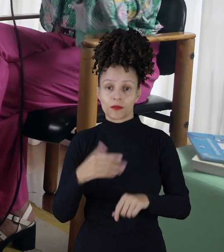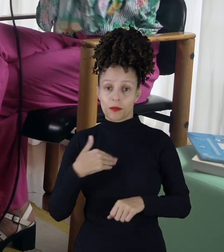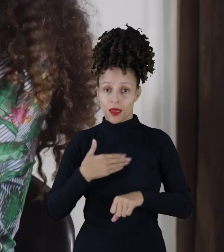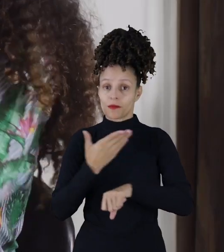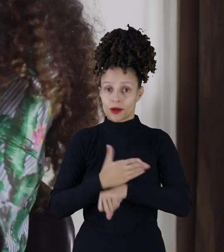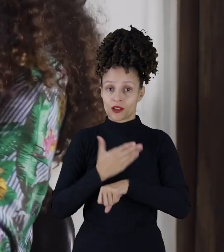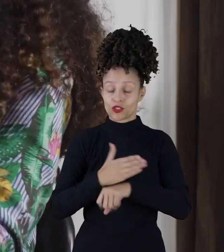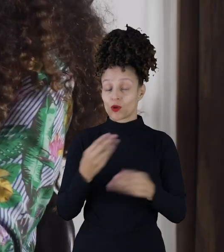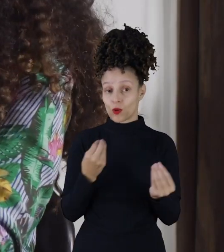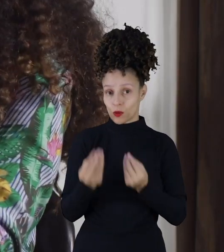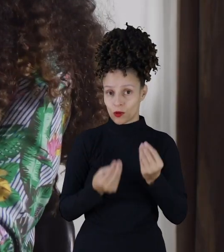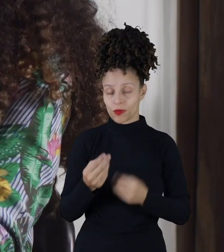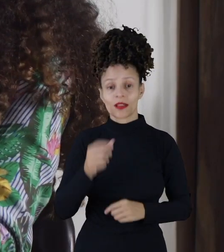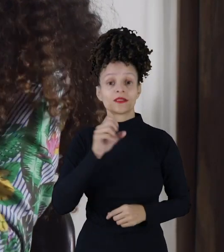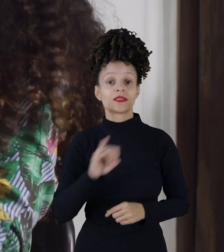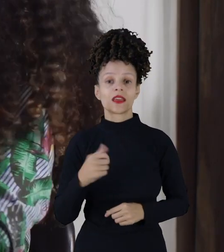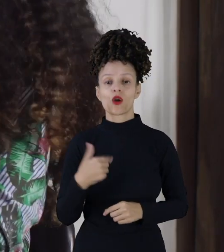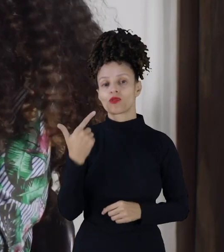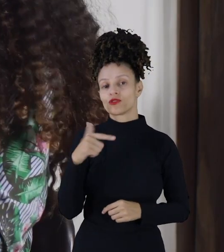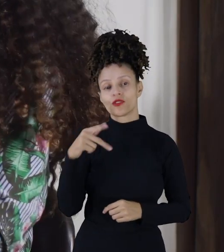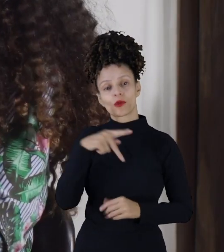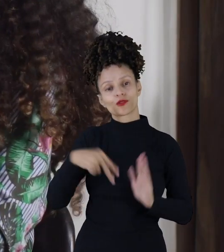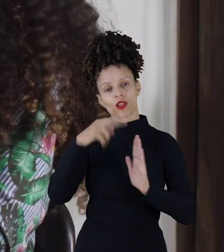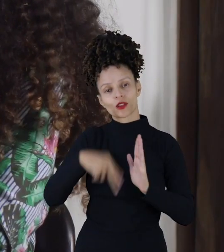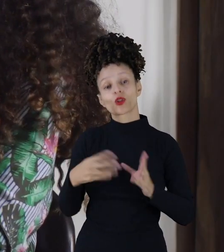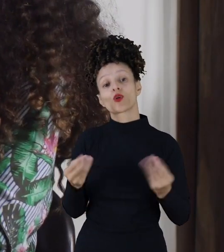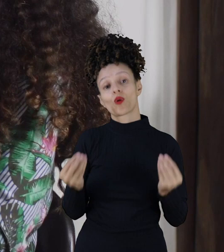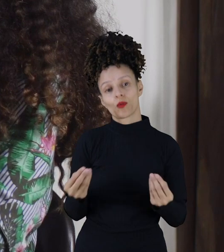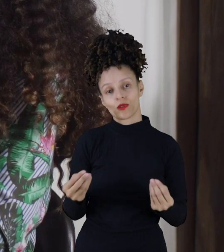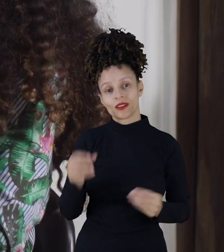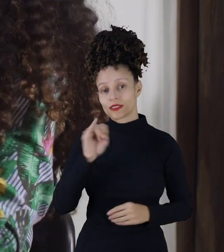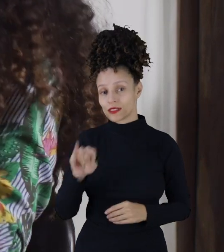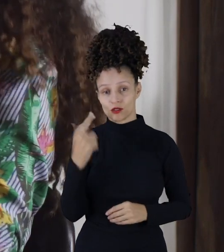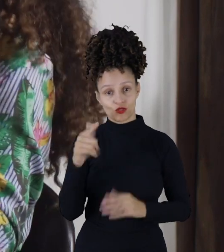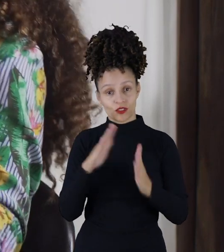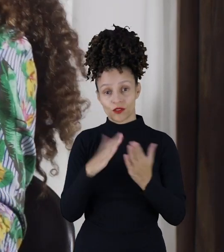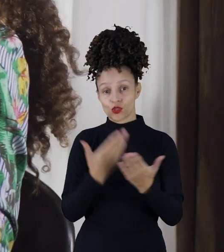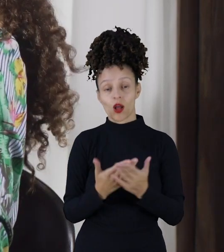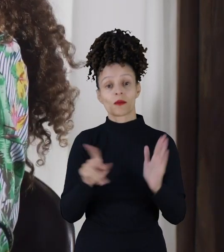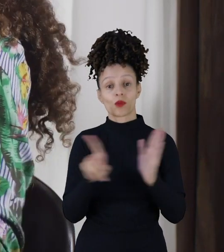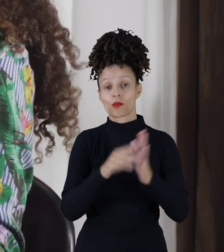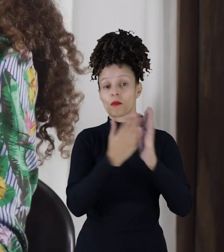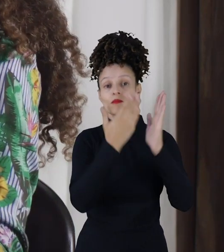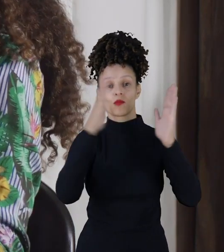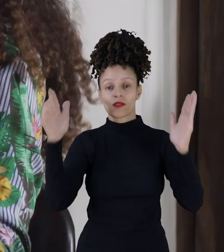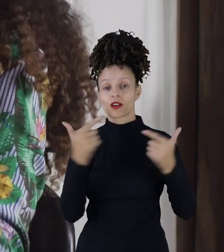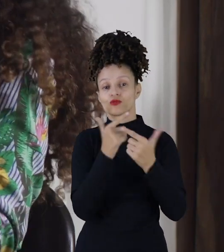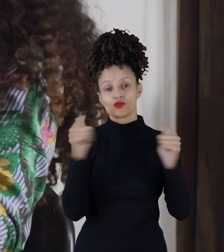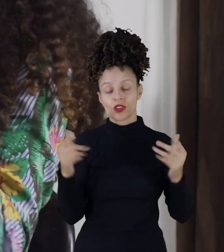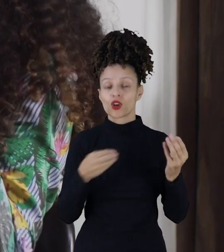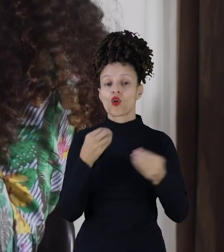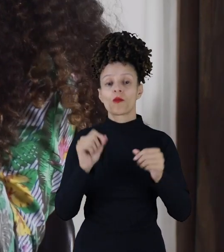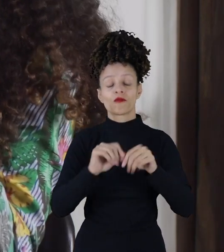forma para a minha prática? Mas se eu não tive uma professora leitora, se eu não tinha uma escola com biblioteca, como